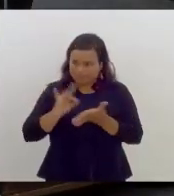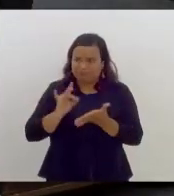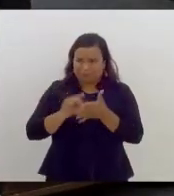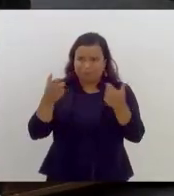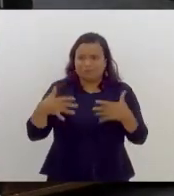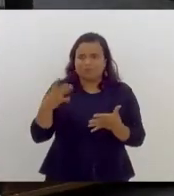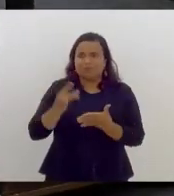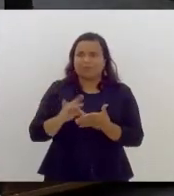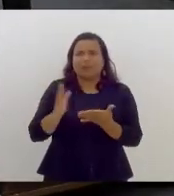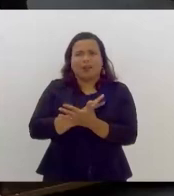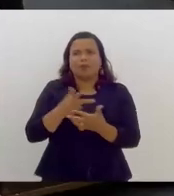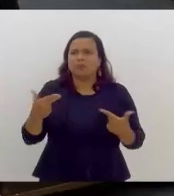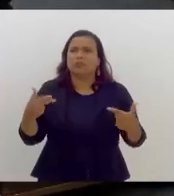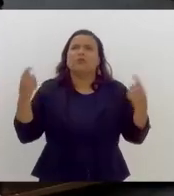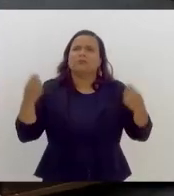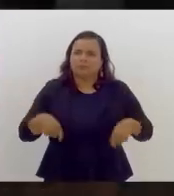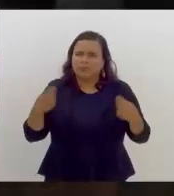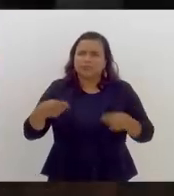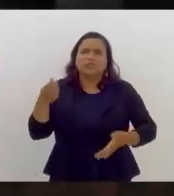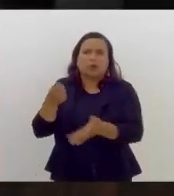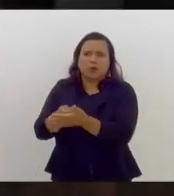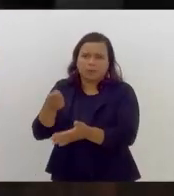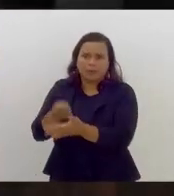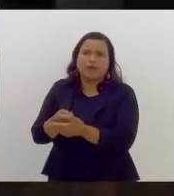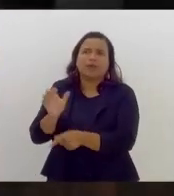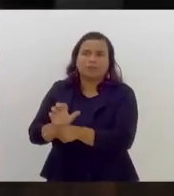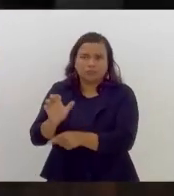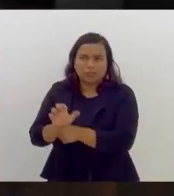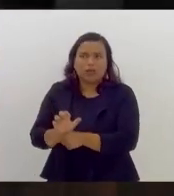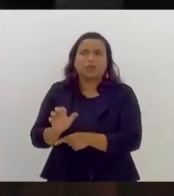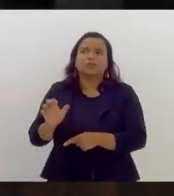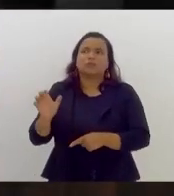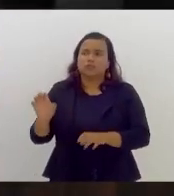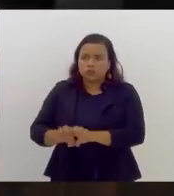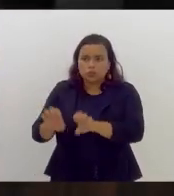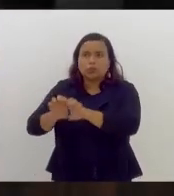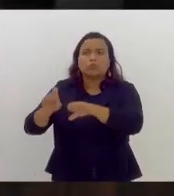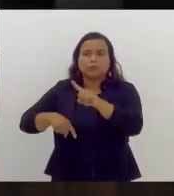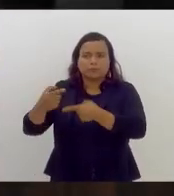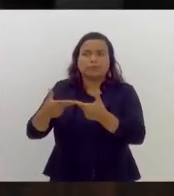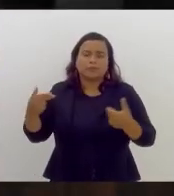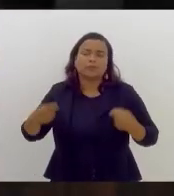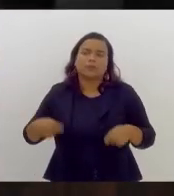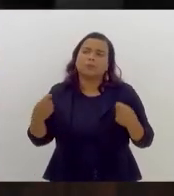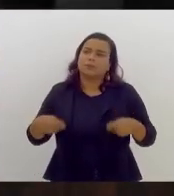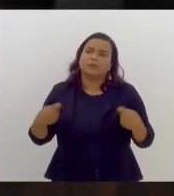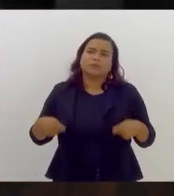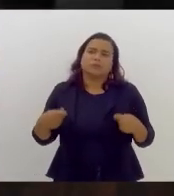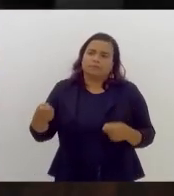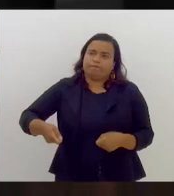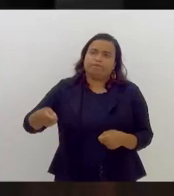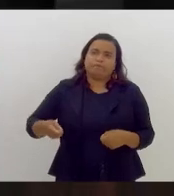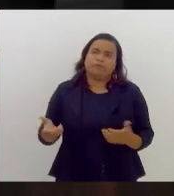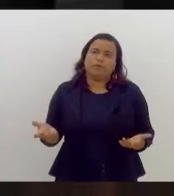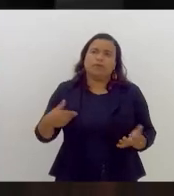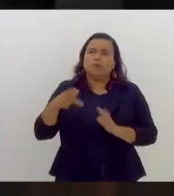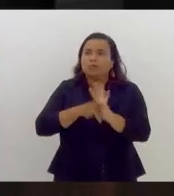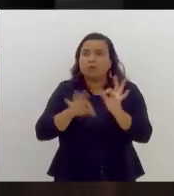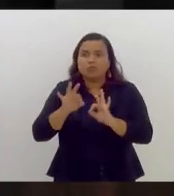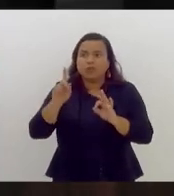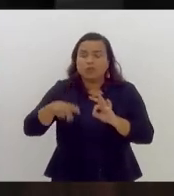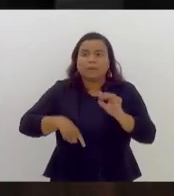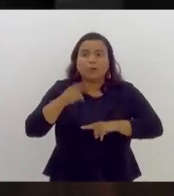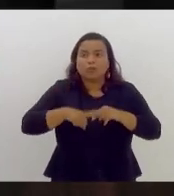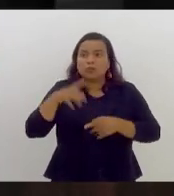tem coisas que a gente precisa, inclusive, obrigar o Estado a ter infraestrutura, a ter estrutura. É que esse projeto, ele visa produtos